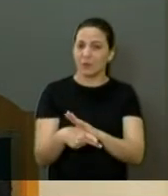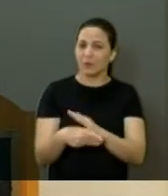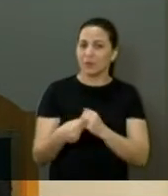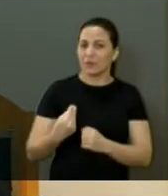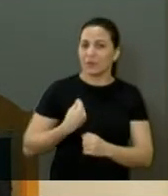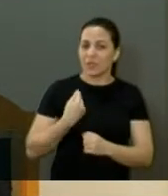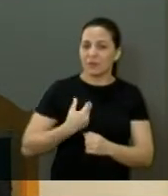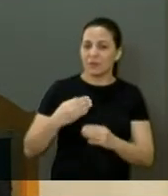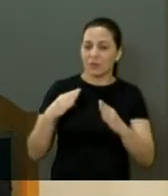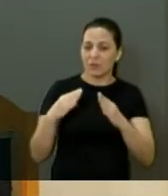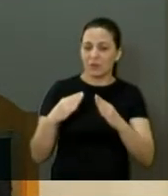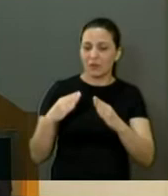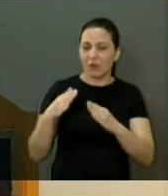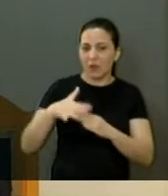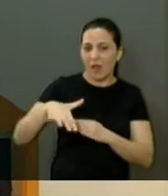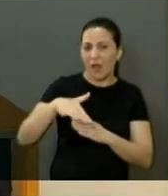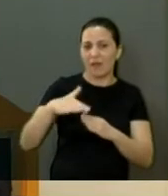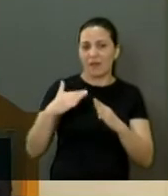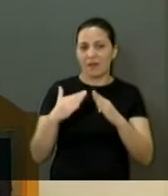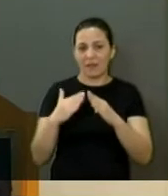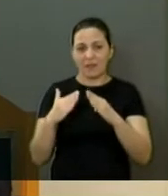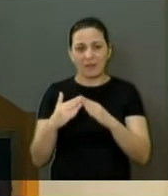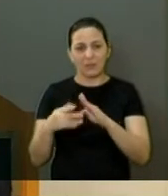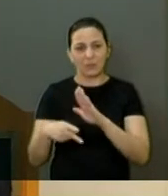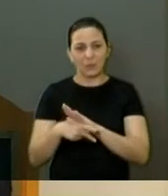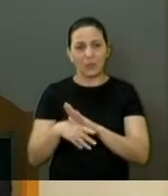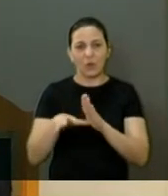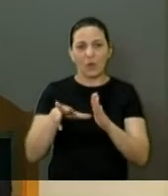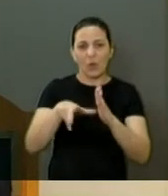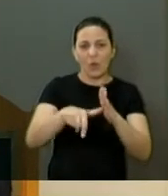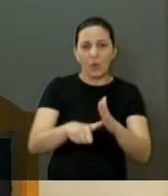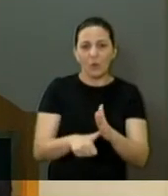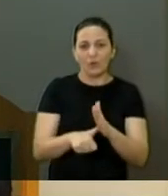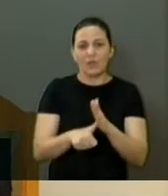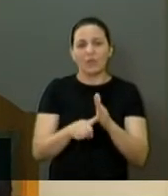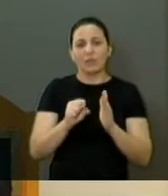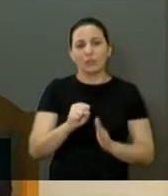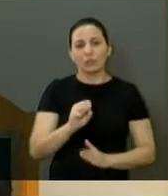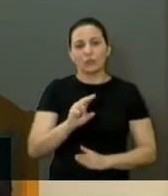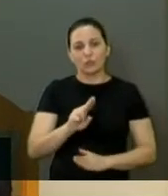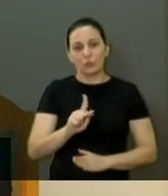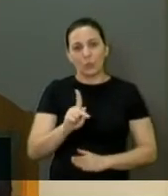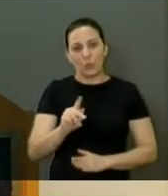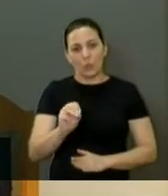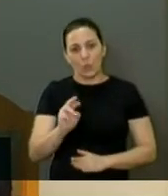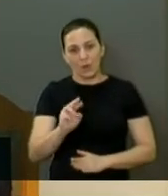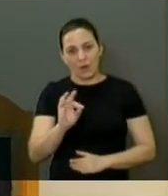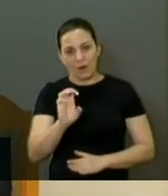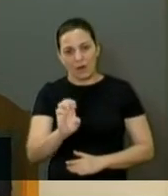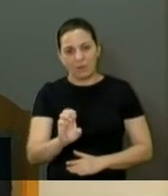de lá roubaram até coisa segura tv na parede leve